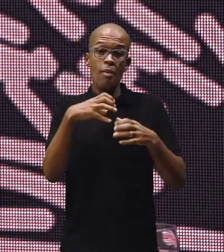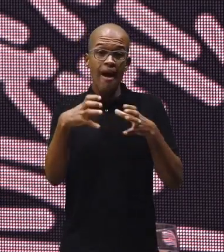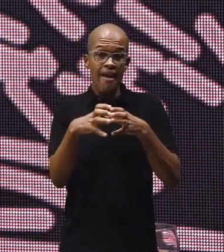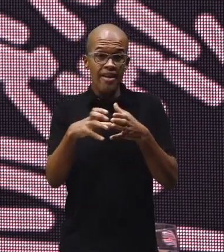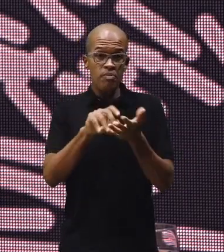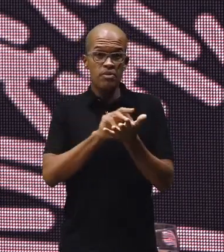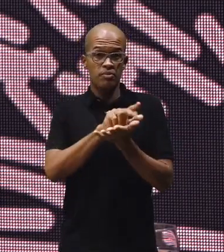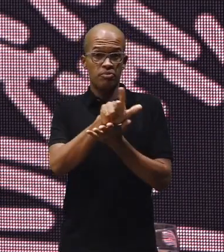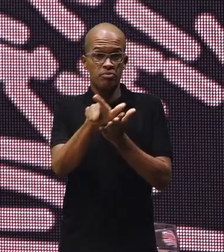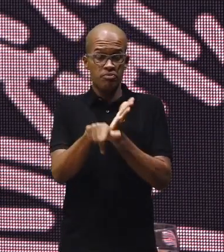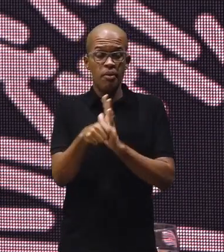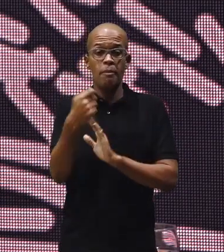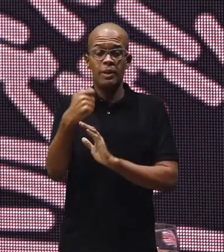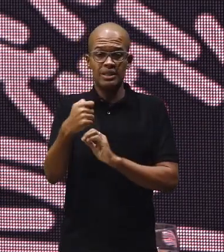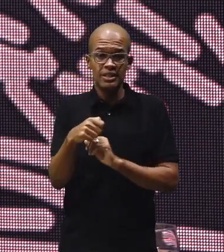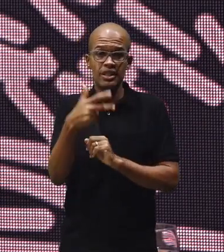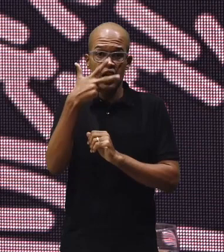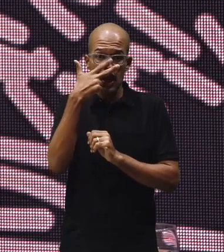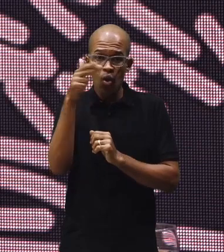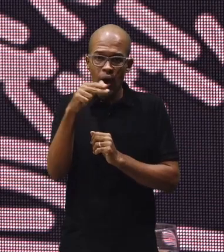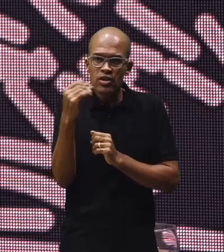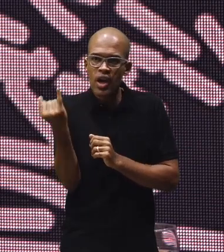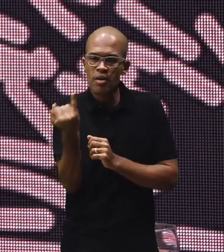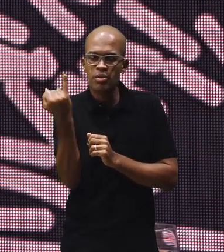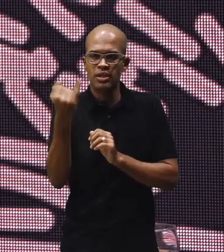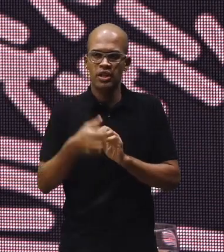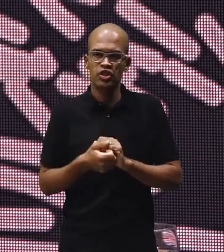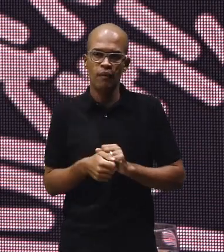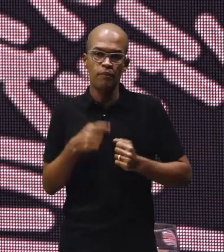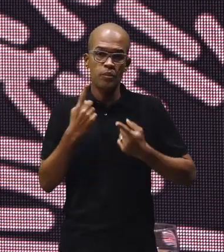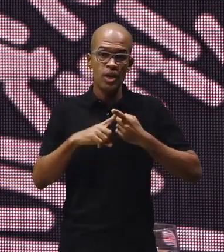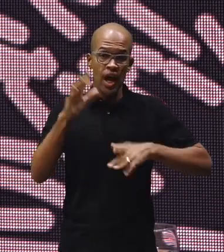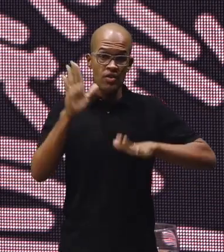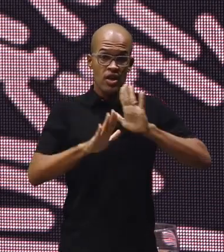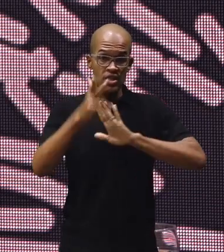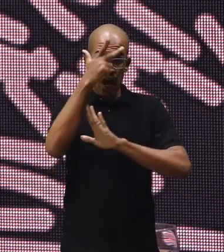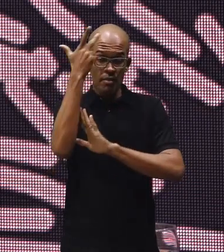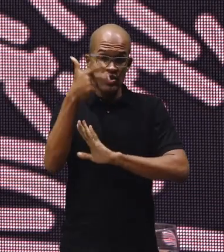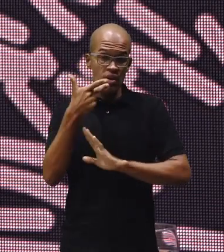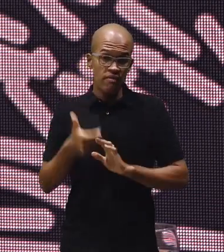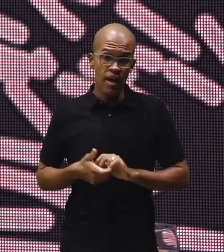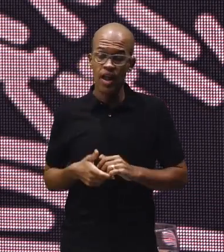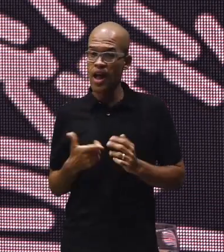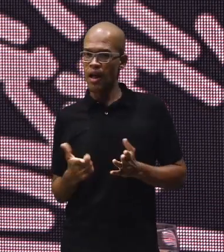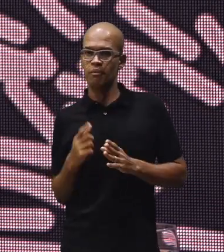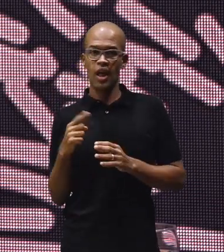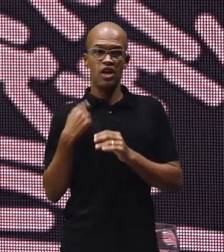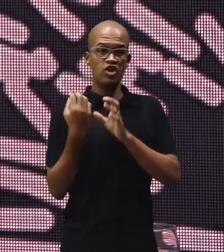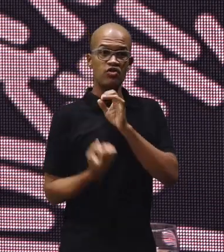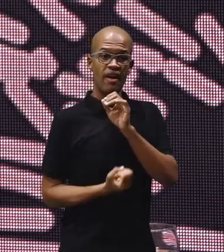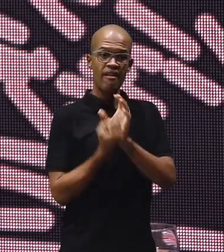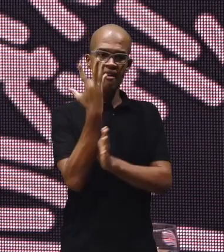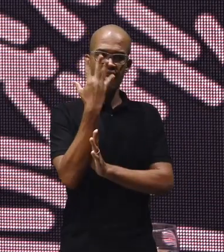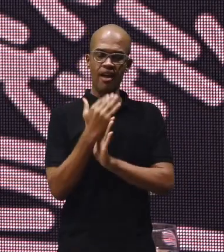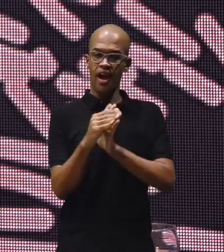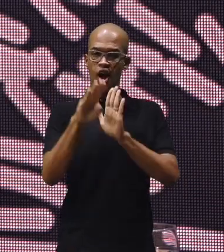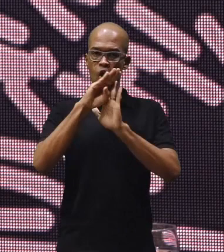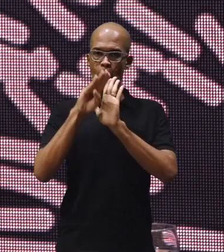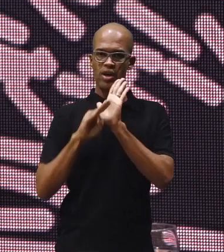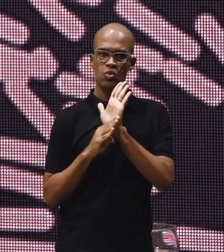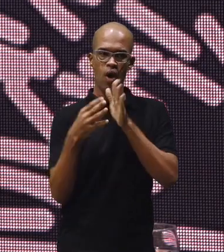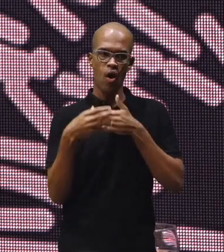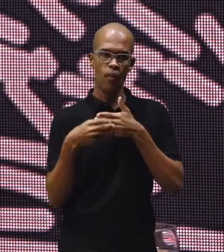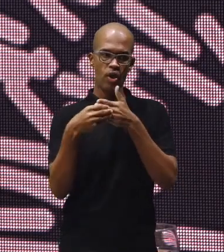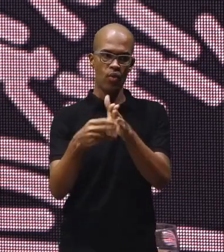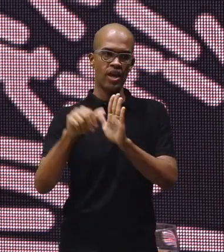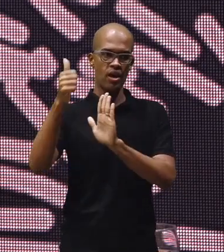diversa, que acho que isso também é relevante. Porque muitas pessoas falam, então, se a gente criar um manual e um guia de